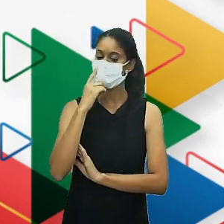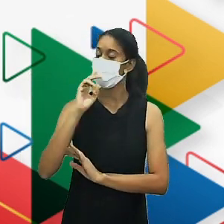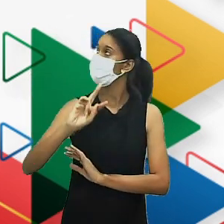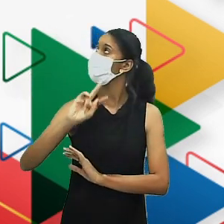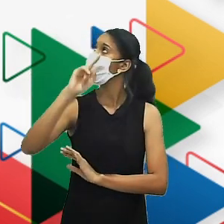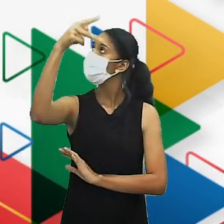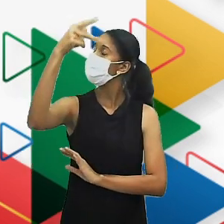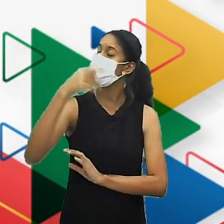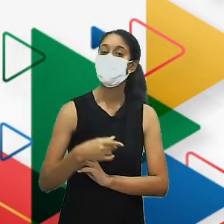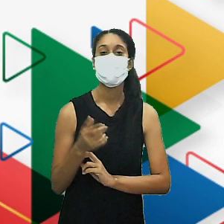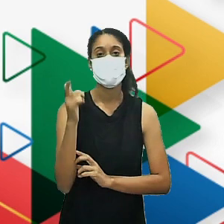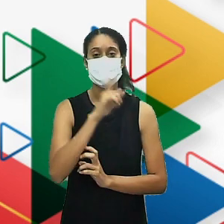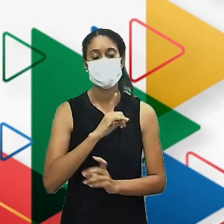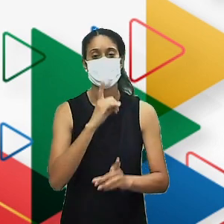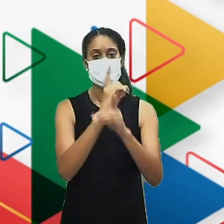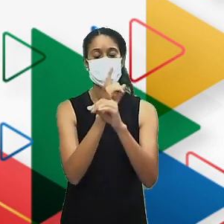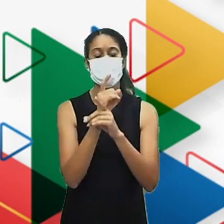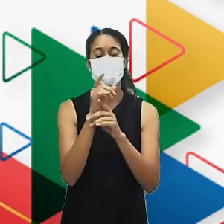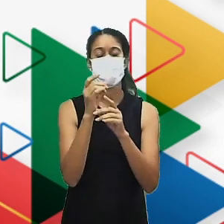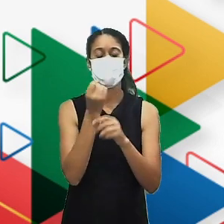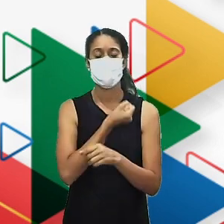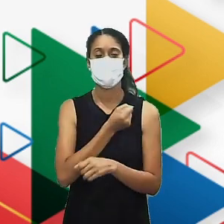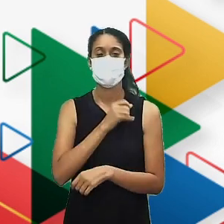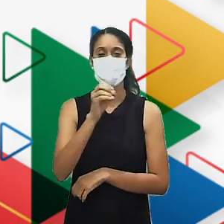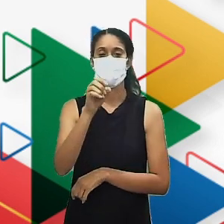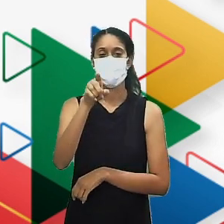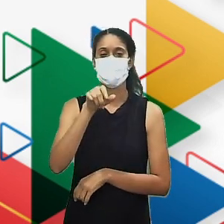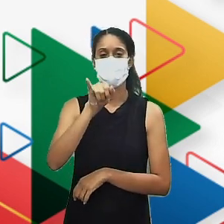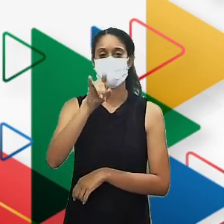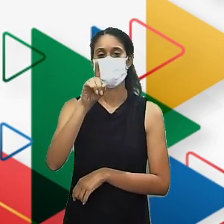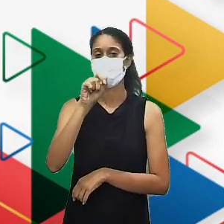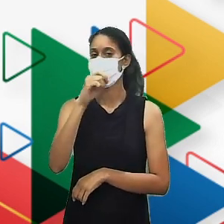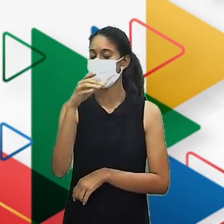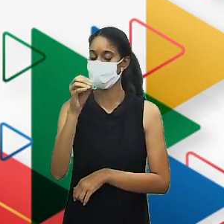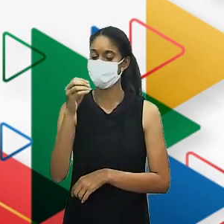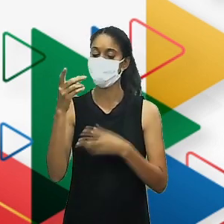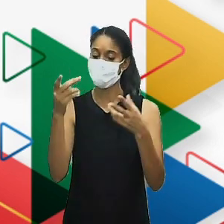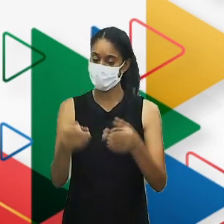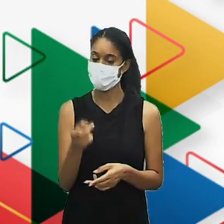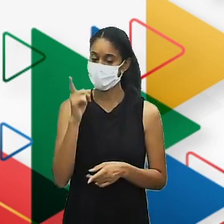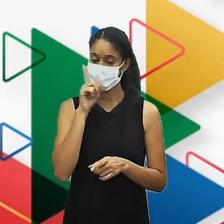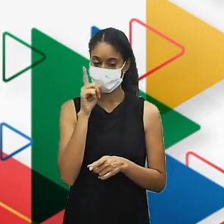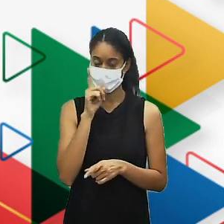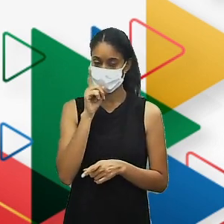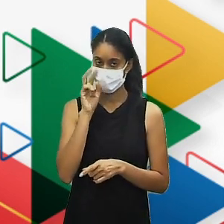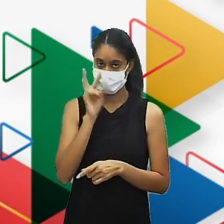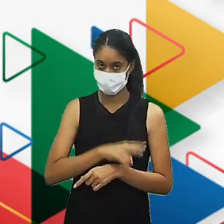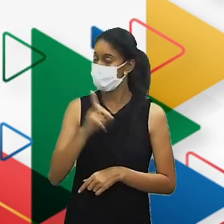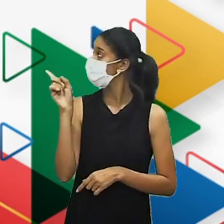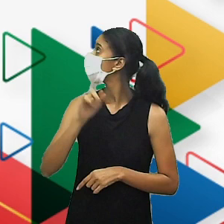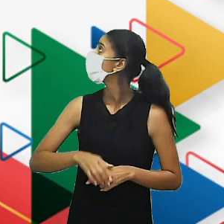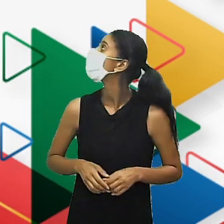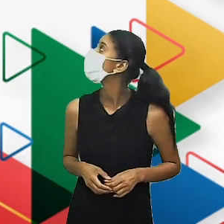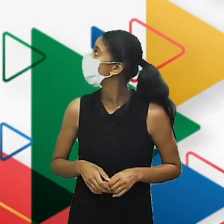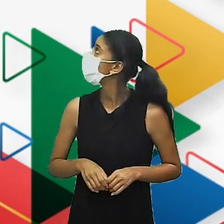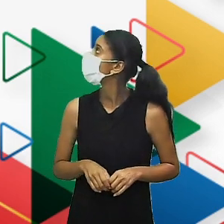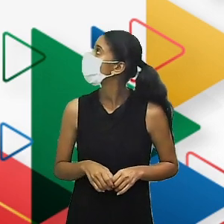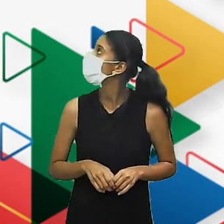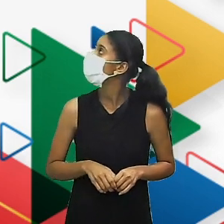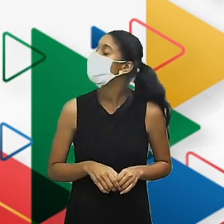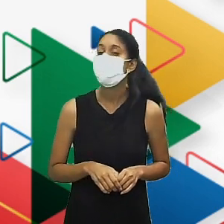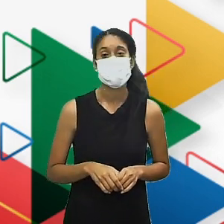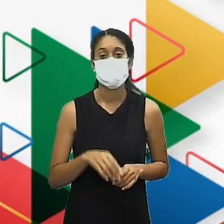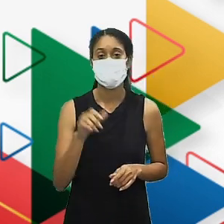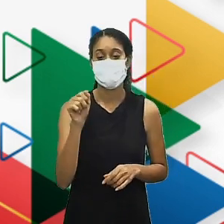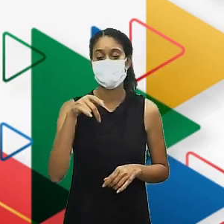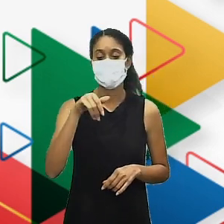eu já acho o número de oxidação. A mesma coisa vai acontecer aqui, só que presta atenção. Esse meu ânion tem 2 elementos,